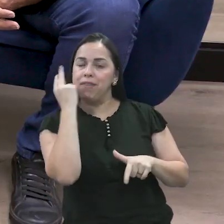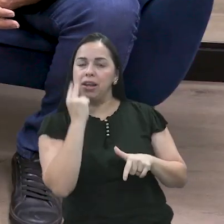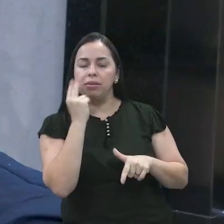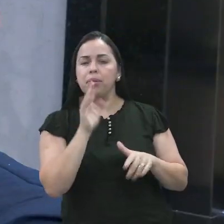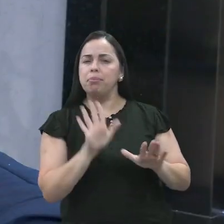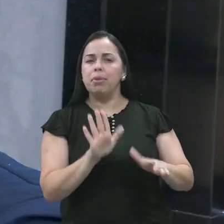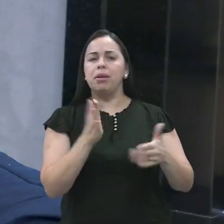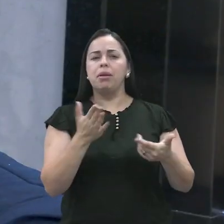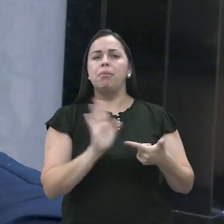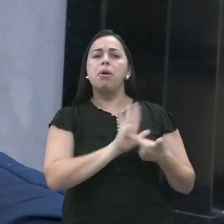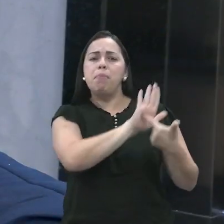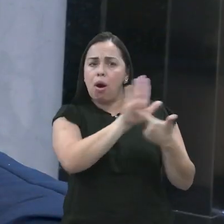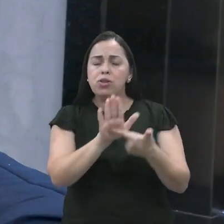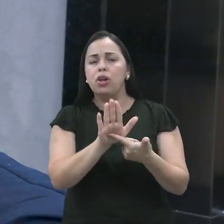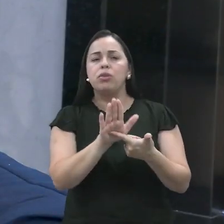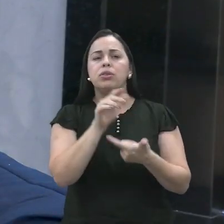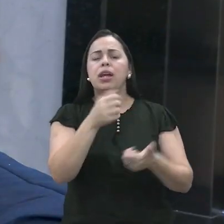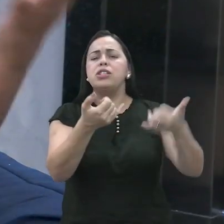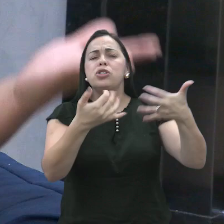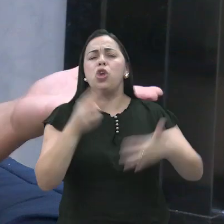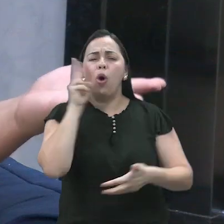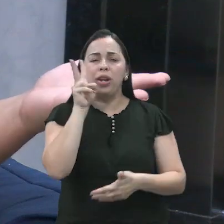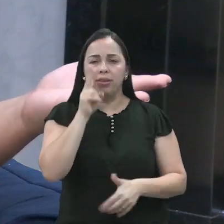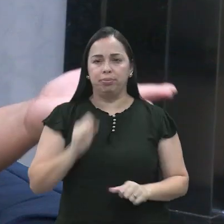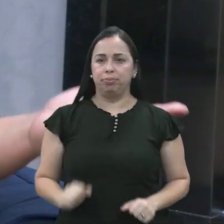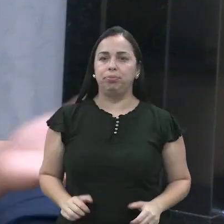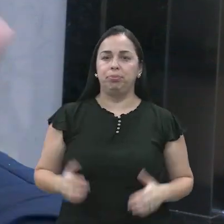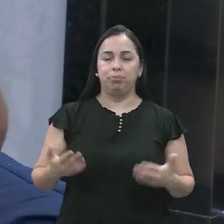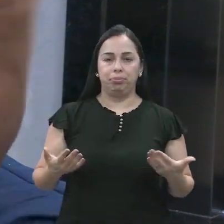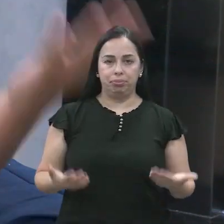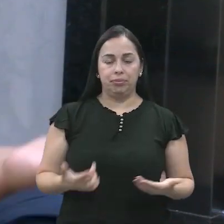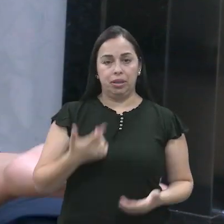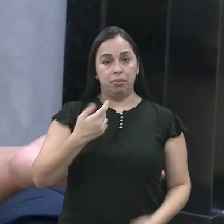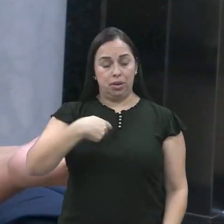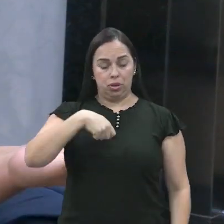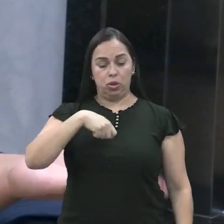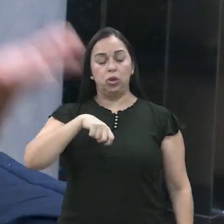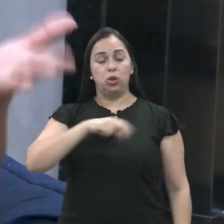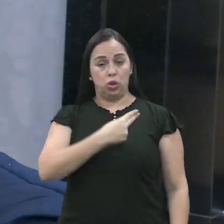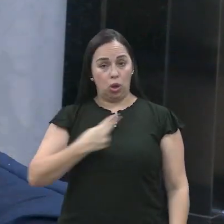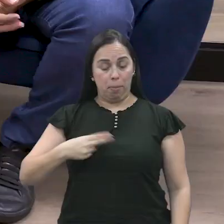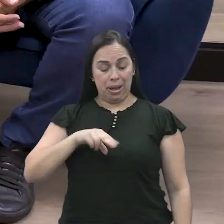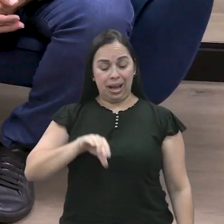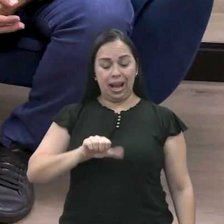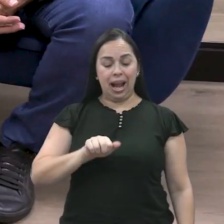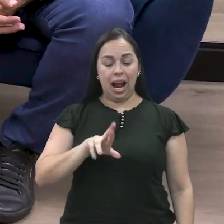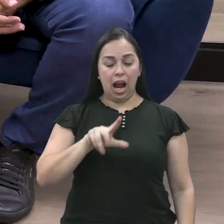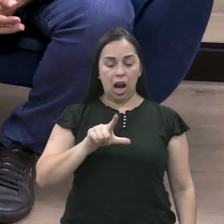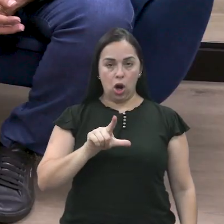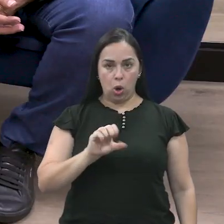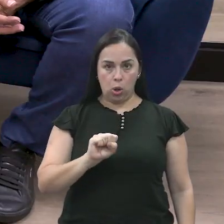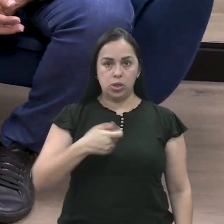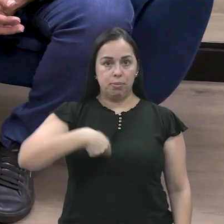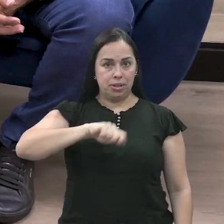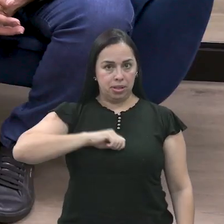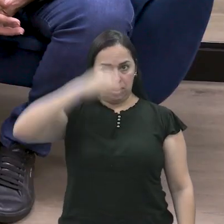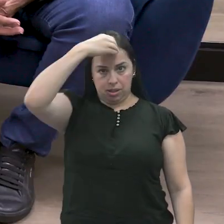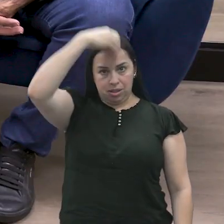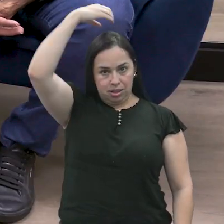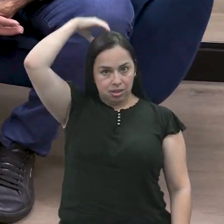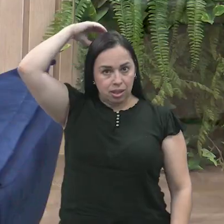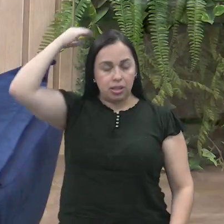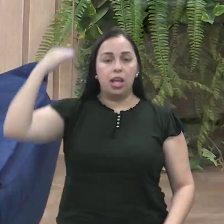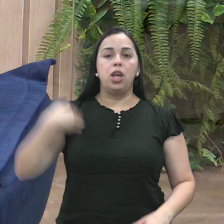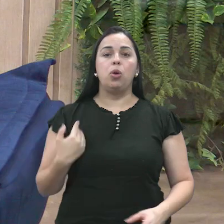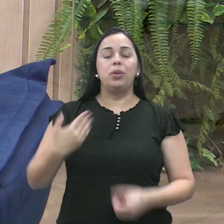pra gente, seu primeiro mandato aqui na casa. Vou pedir para você se apresentar para a população. Conta um pouco da sua história. Muito bem, eu sou Carlos